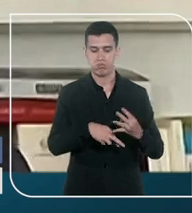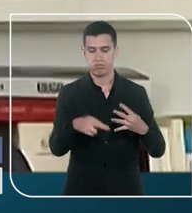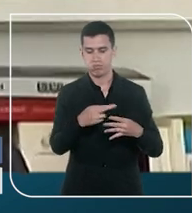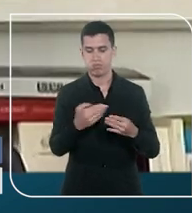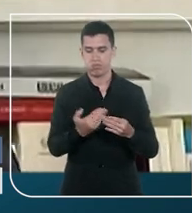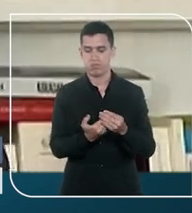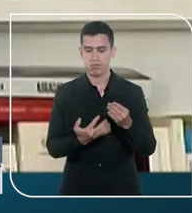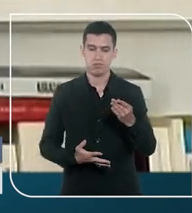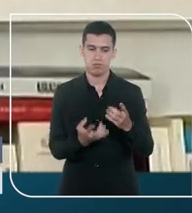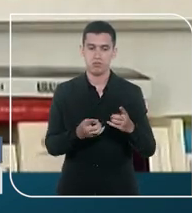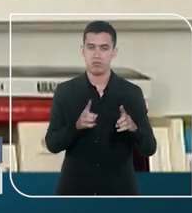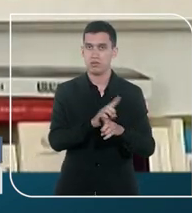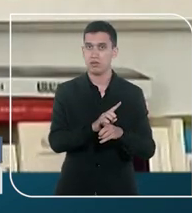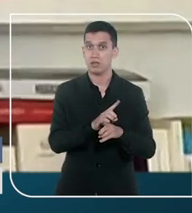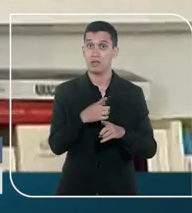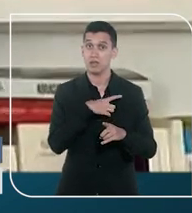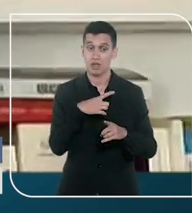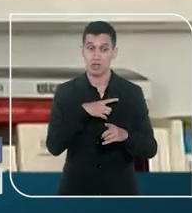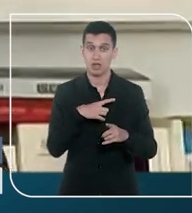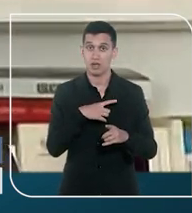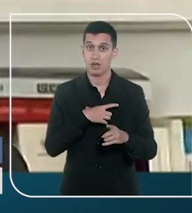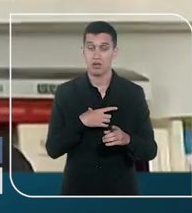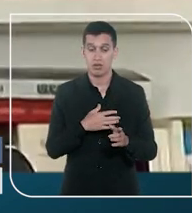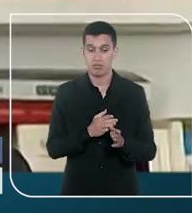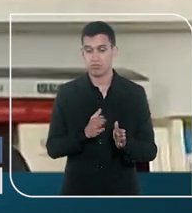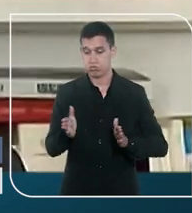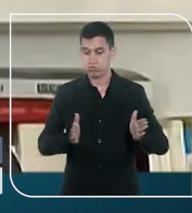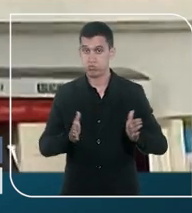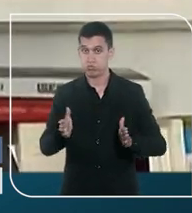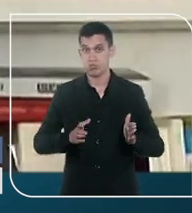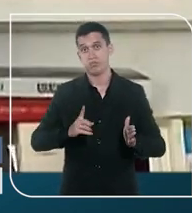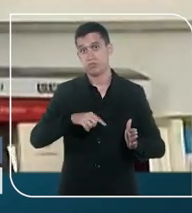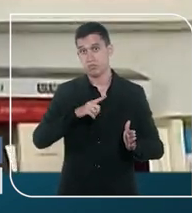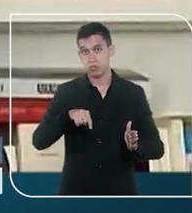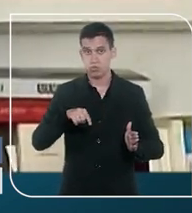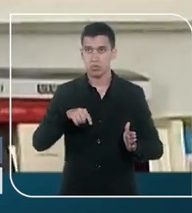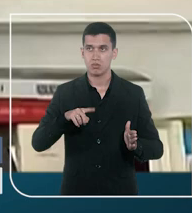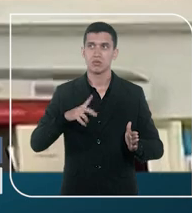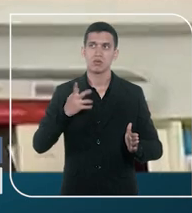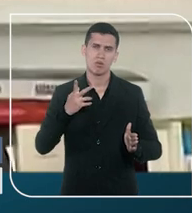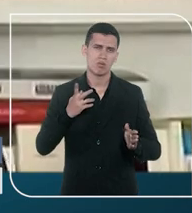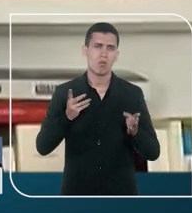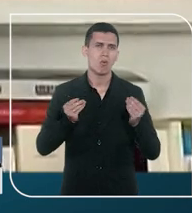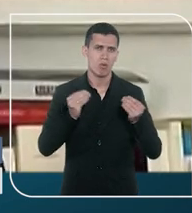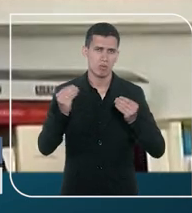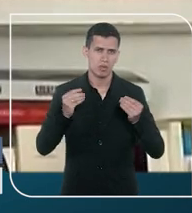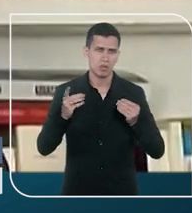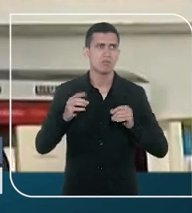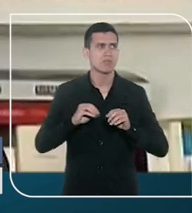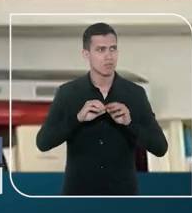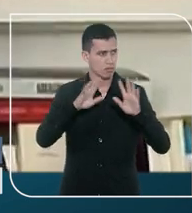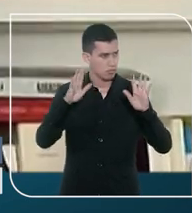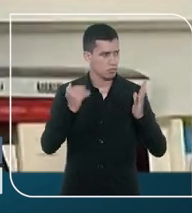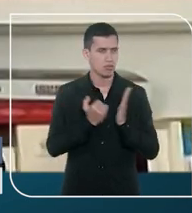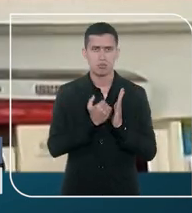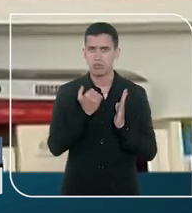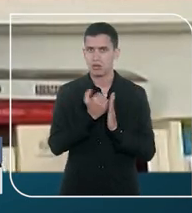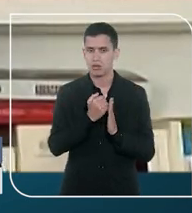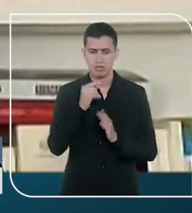divergência tem efeito interruptivo, né? E, ou seja, isso torna mais claro ainda, e deixa mais claro ainda,